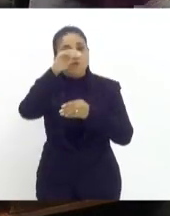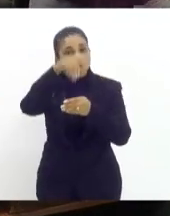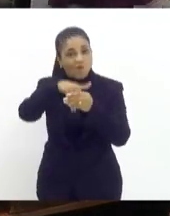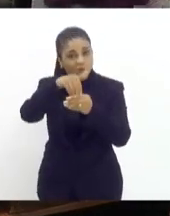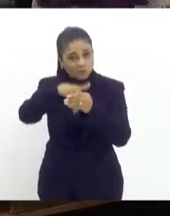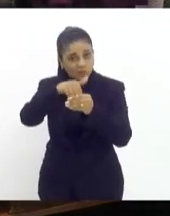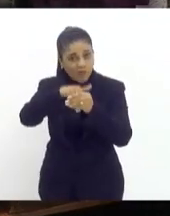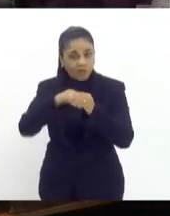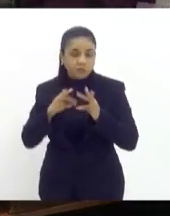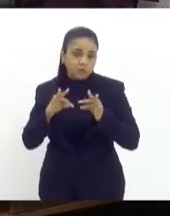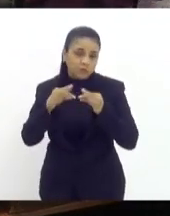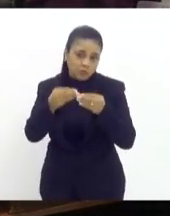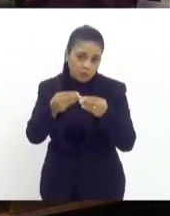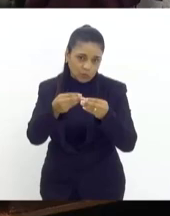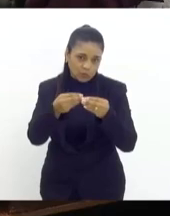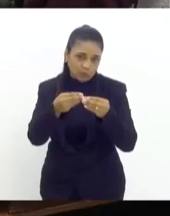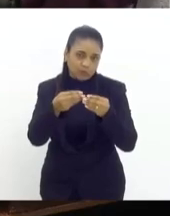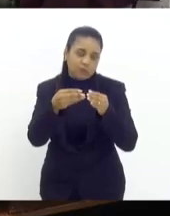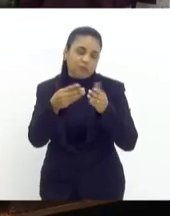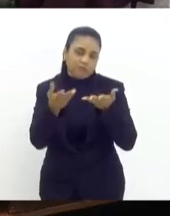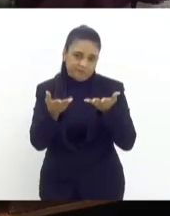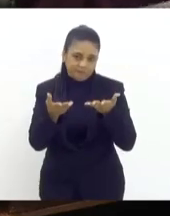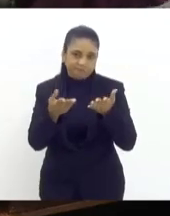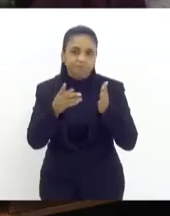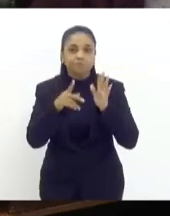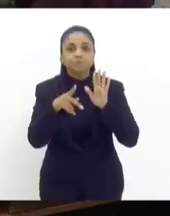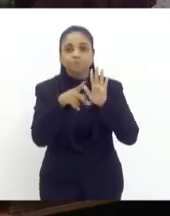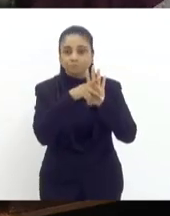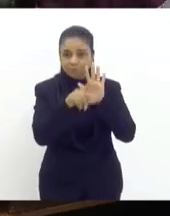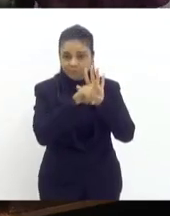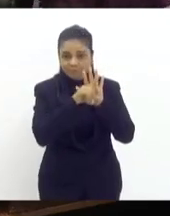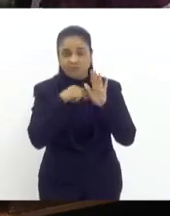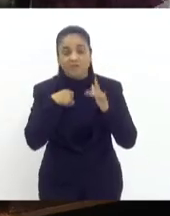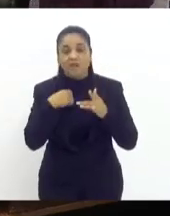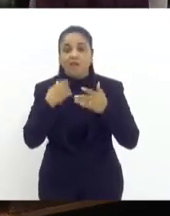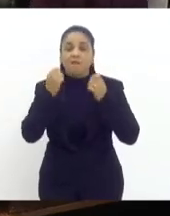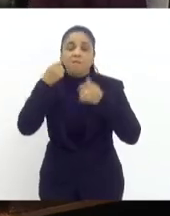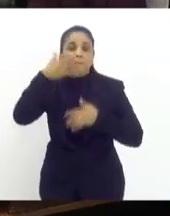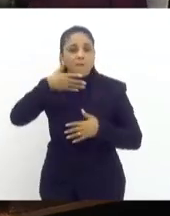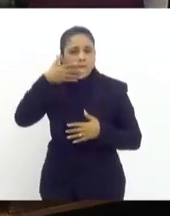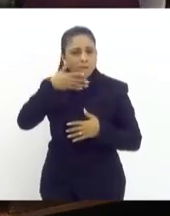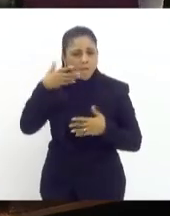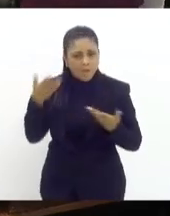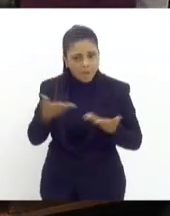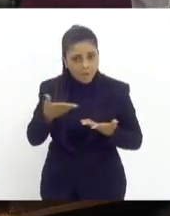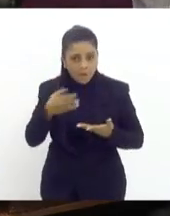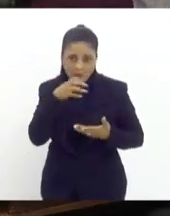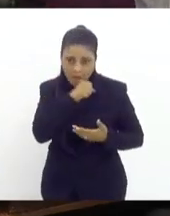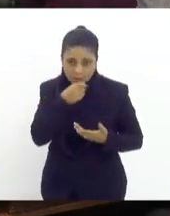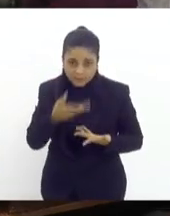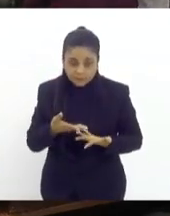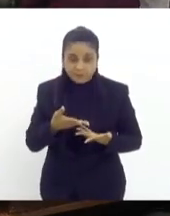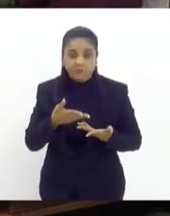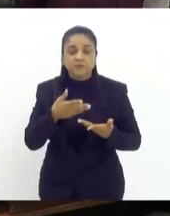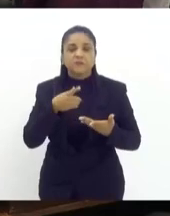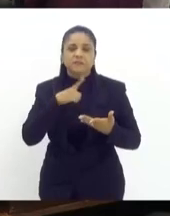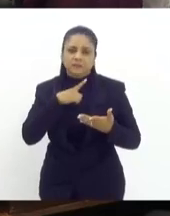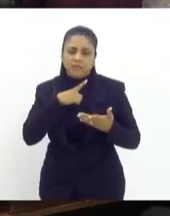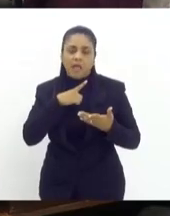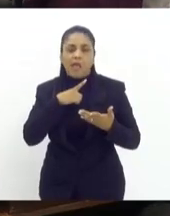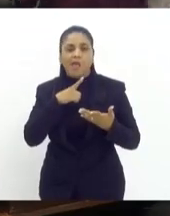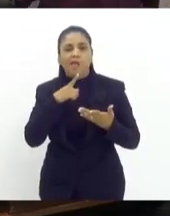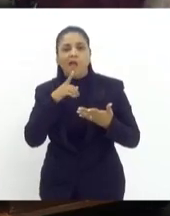todos os pls que estão na pauta mas queria muito rapidamente fazer o uso da fala que evidentemente que tem algumas